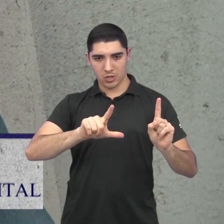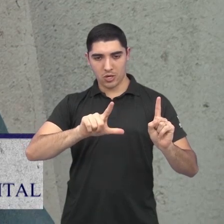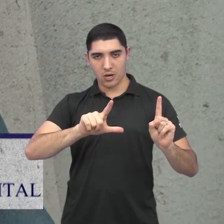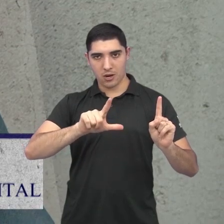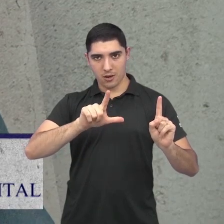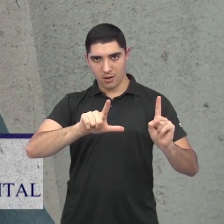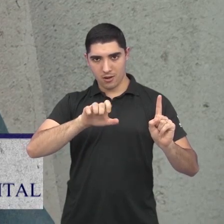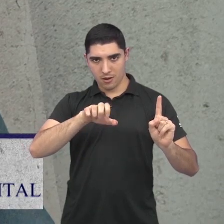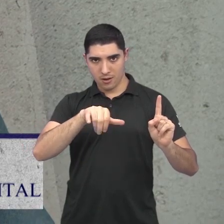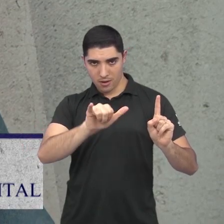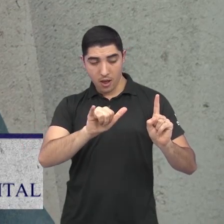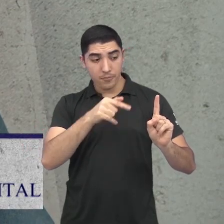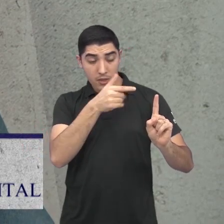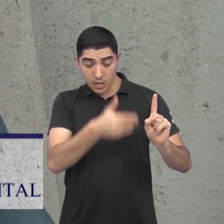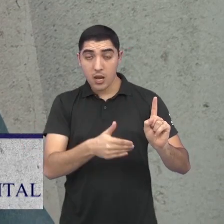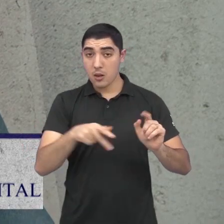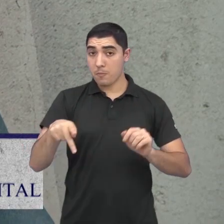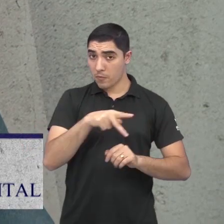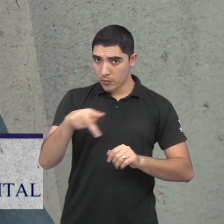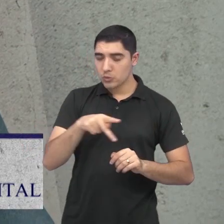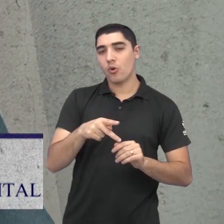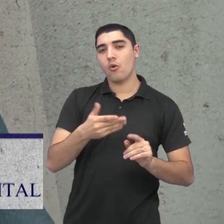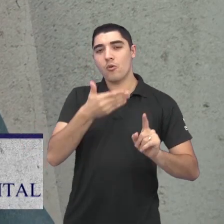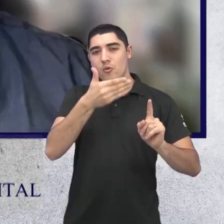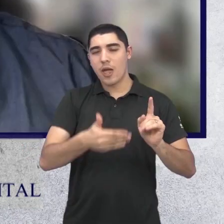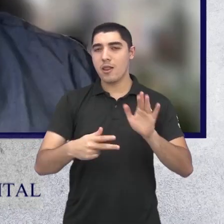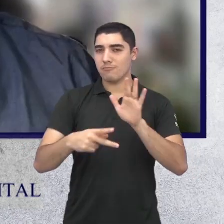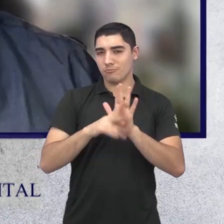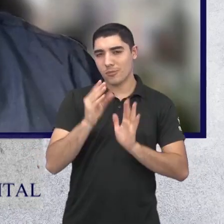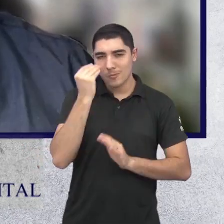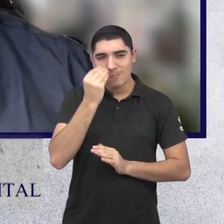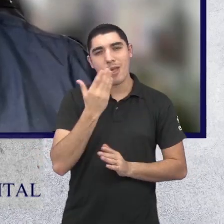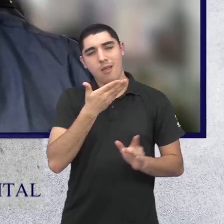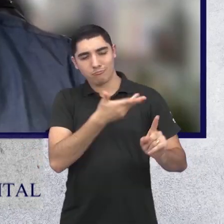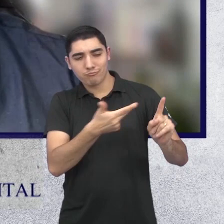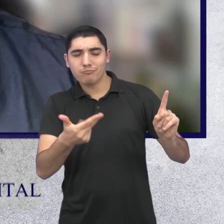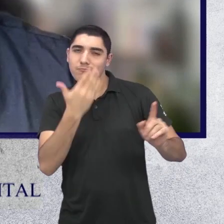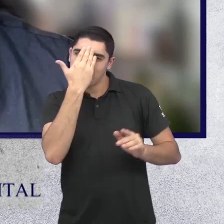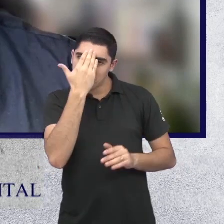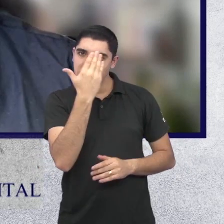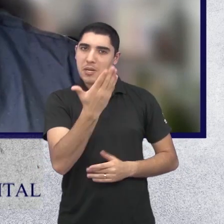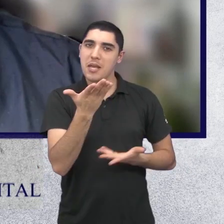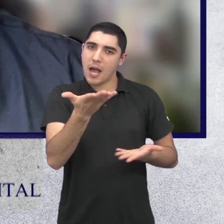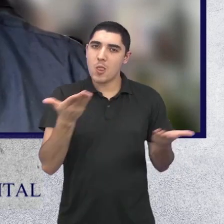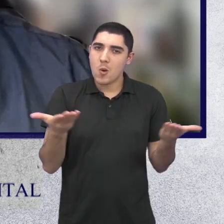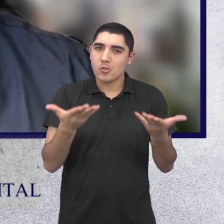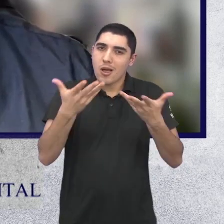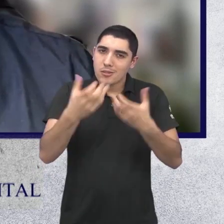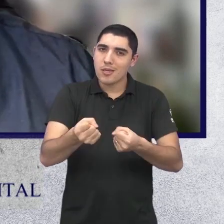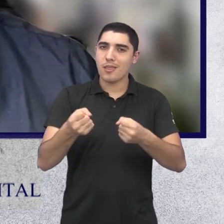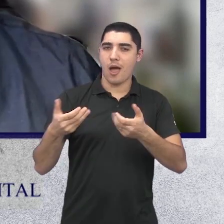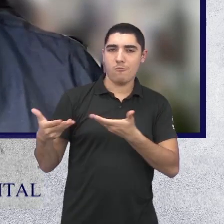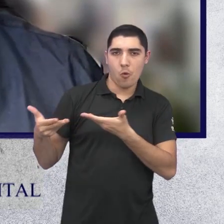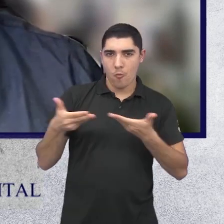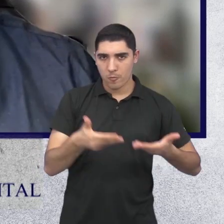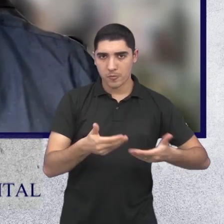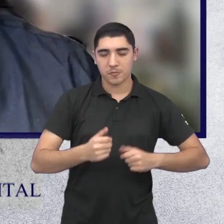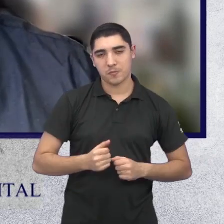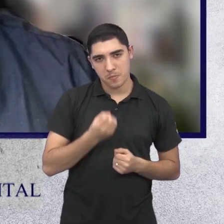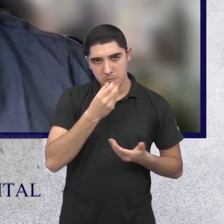Arquitetura da Informação da ESPM. Professor, muito obrigada por estar aqui no programa com a gente hoje. Seja muito